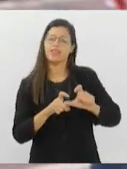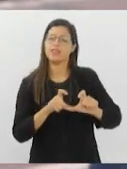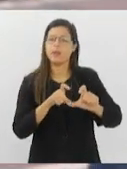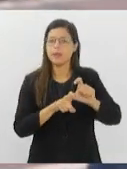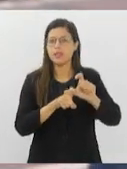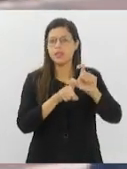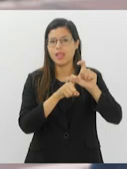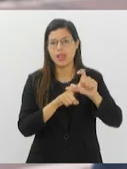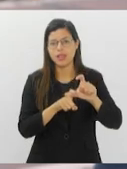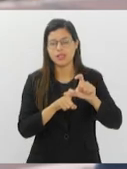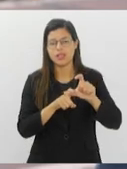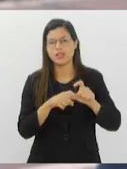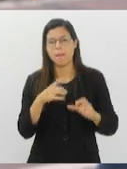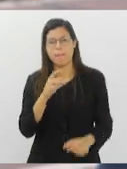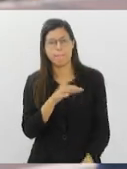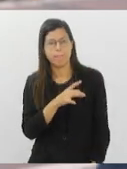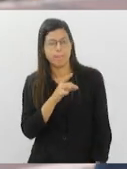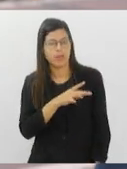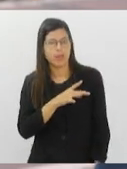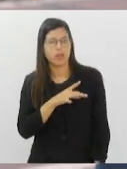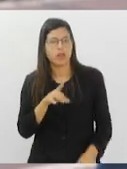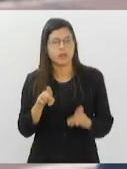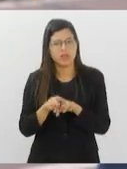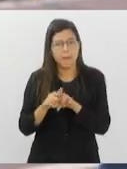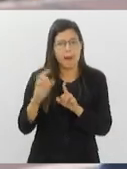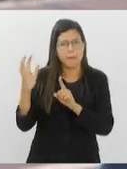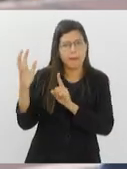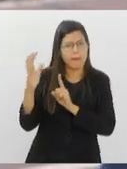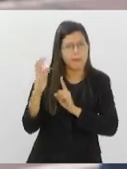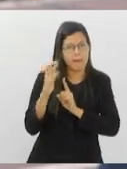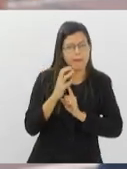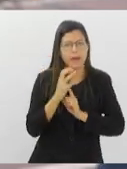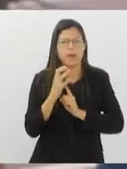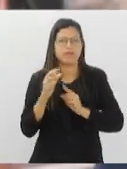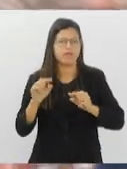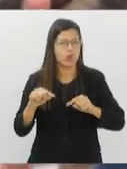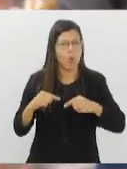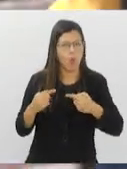de constante ameaça, ele termina sendo